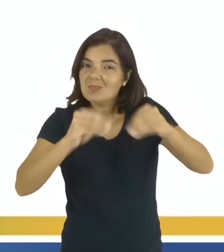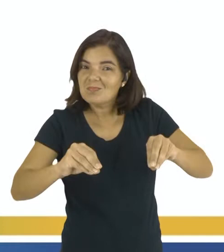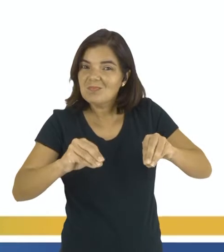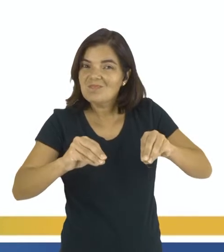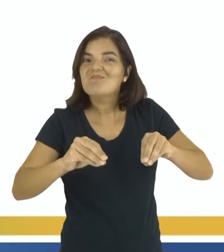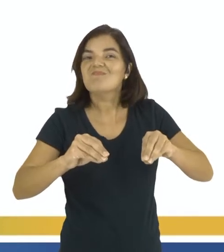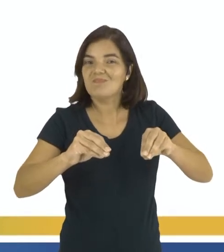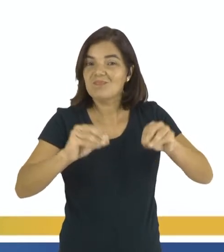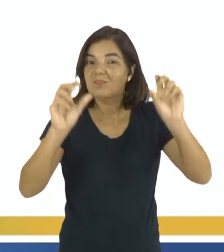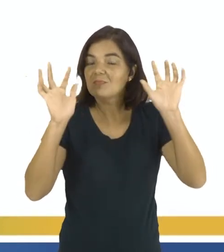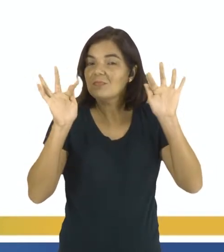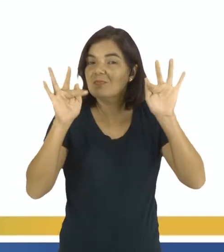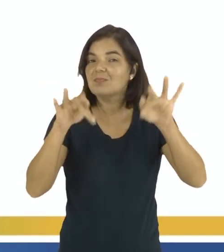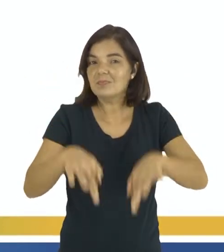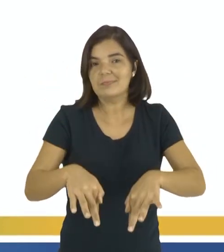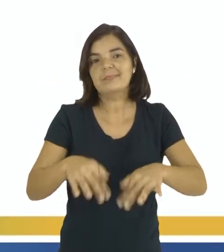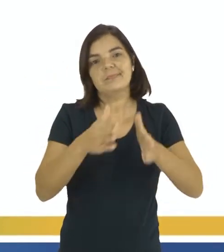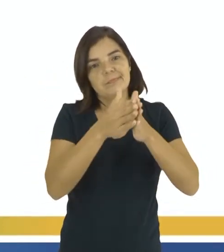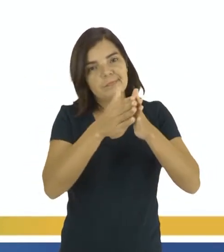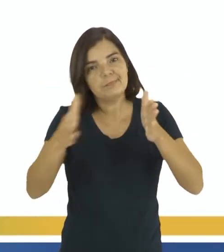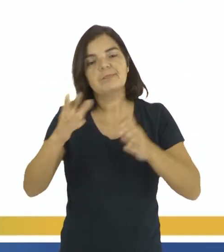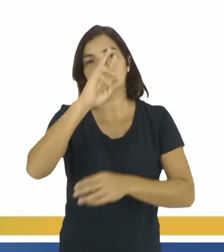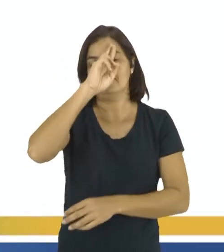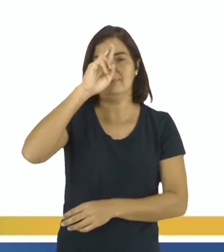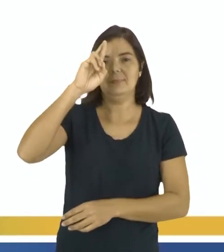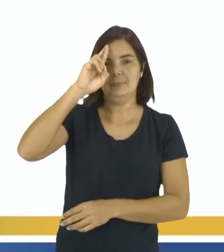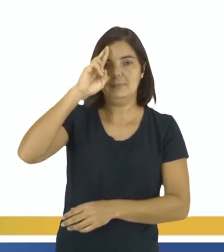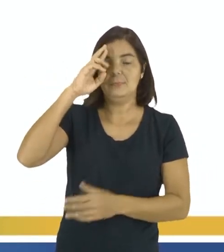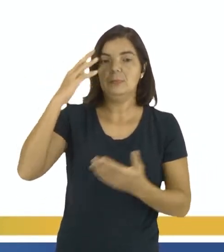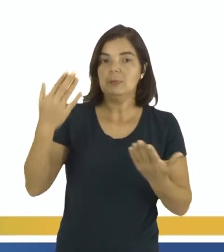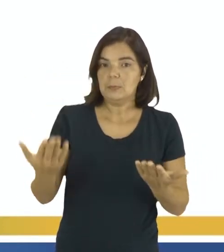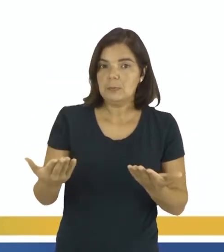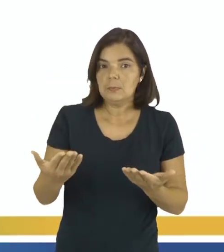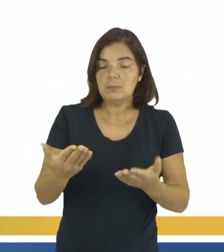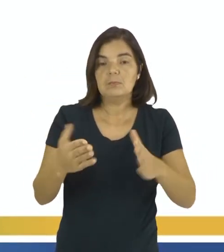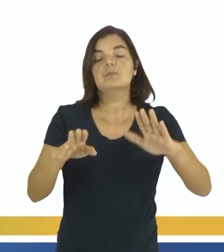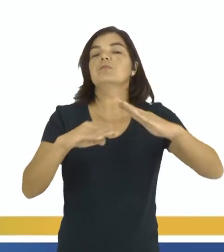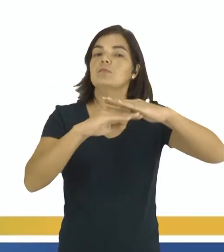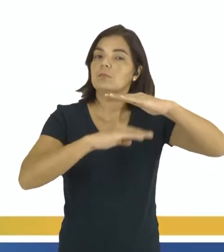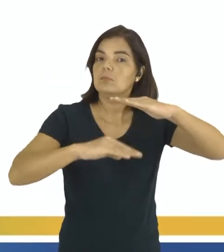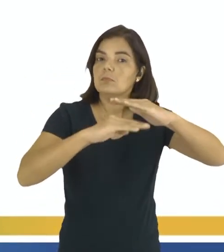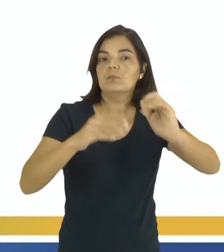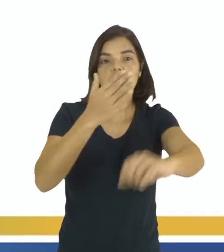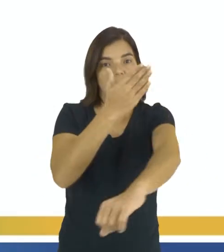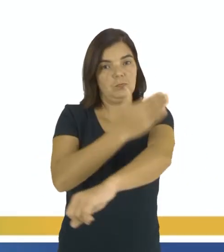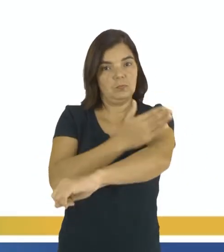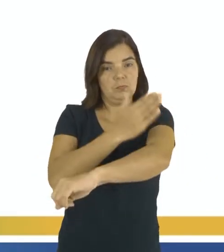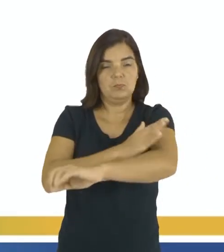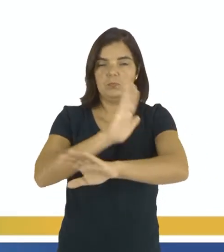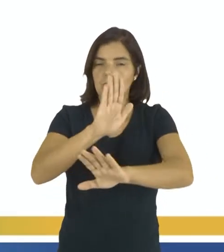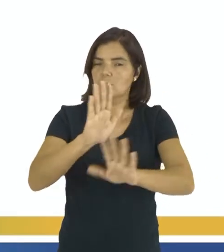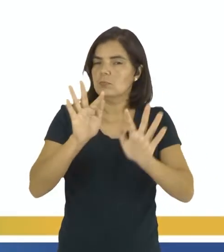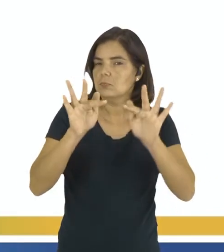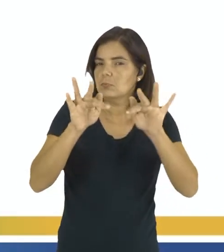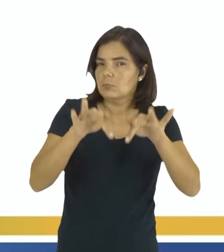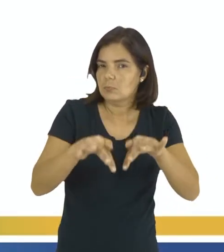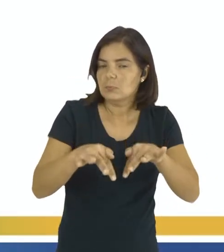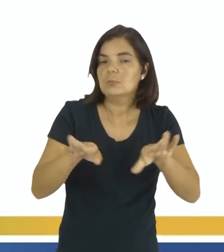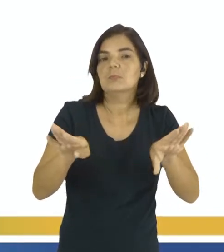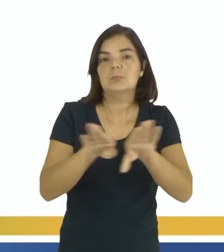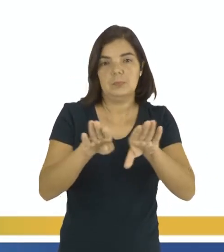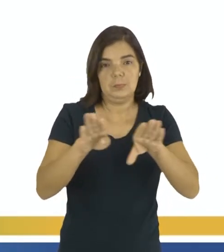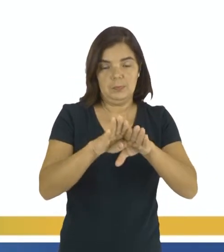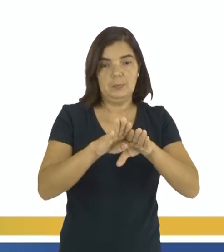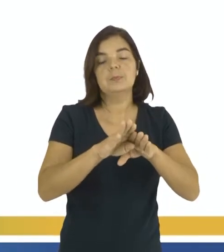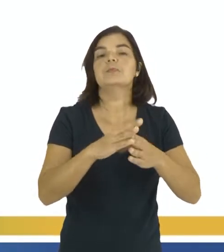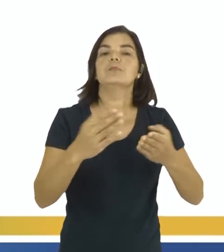começa a caminhar para o final desse período histórico. Então, lá na Baixa Idade Média, já caminhando para a modernidade,